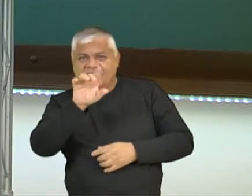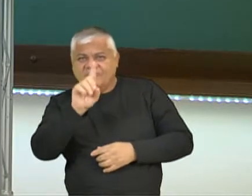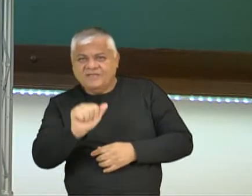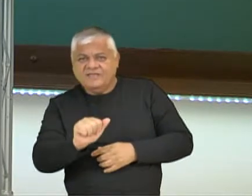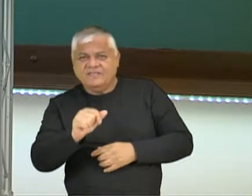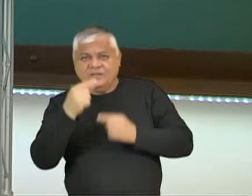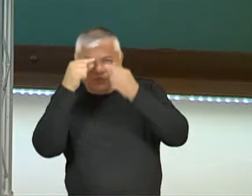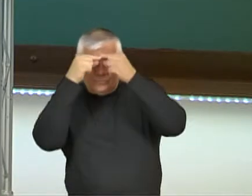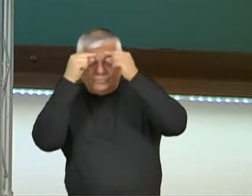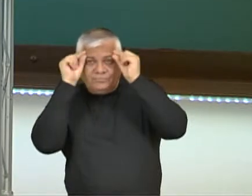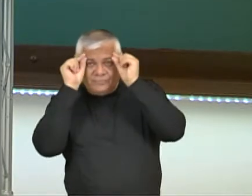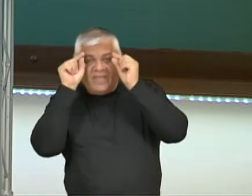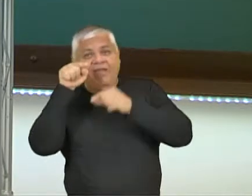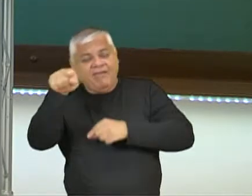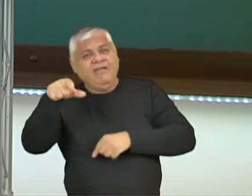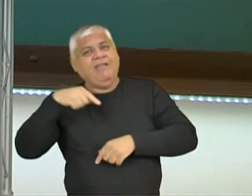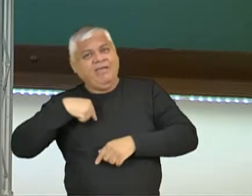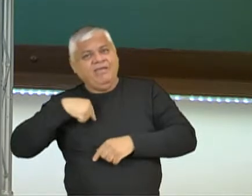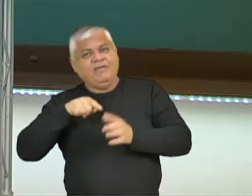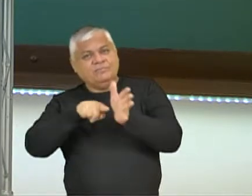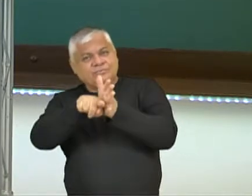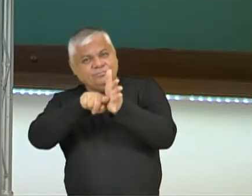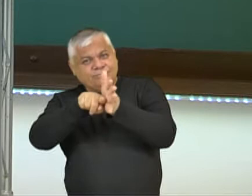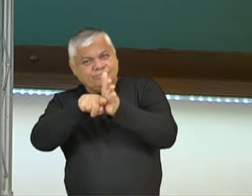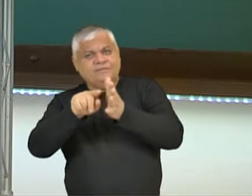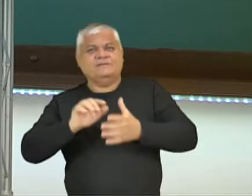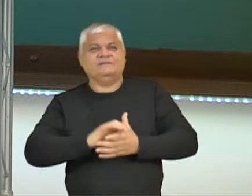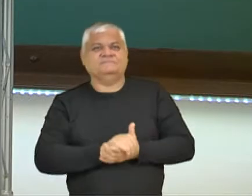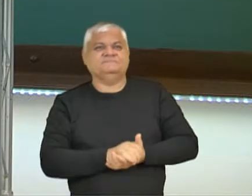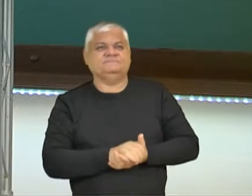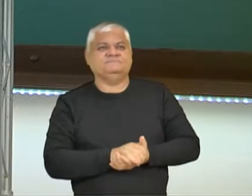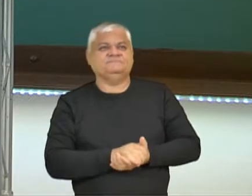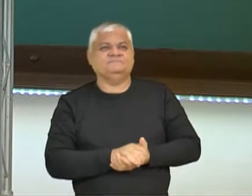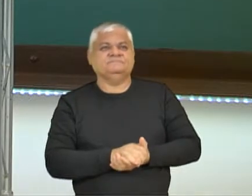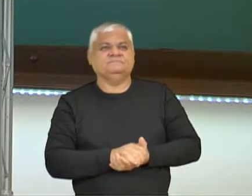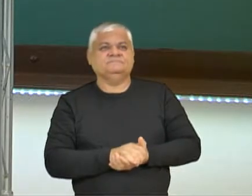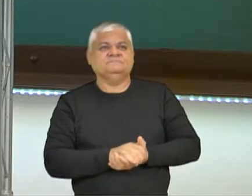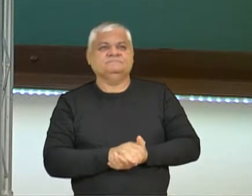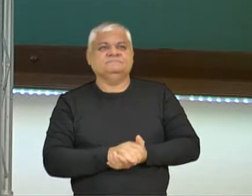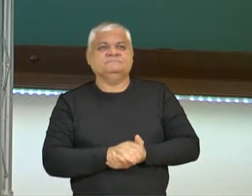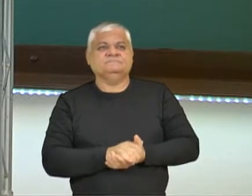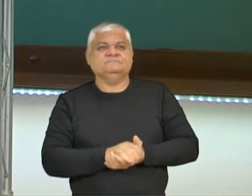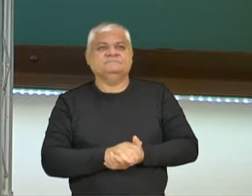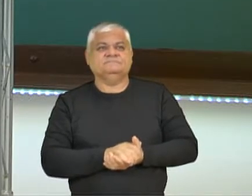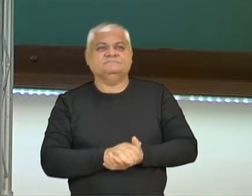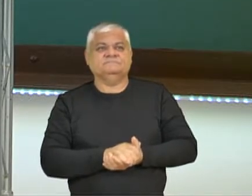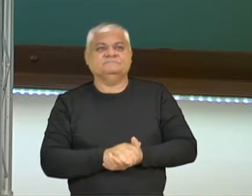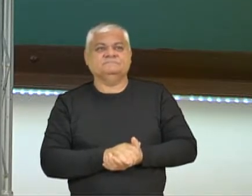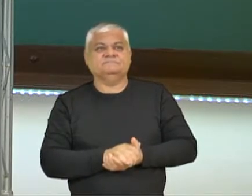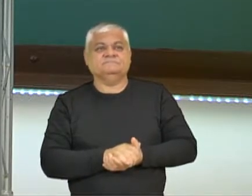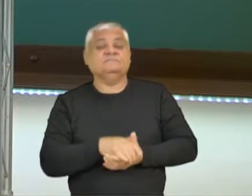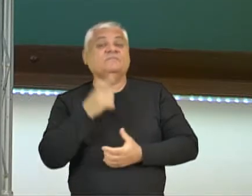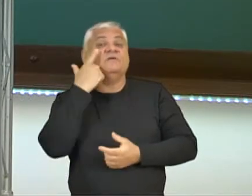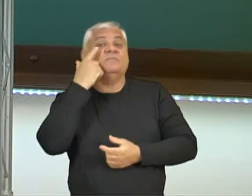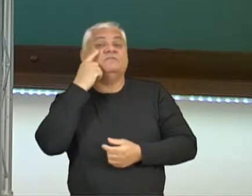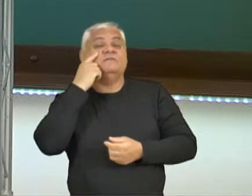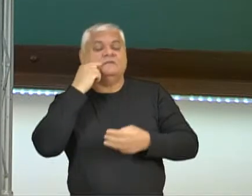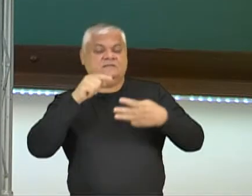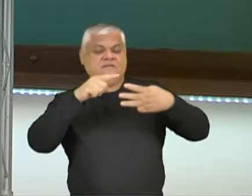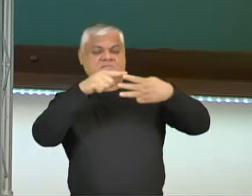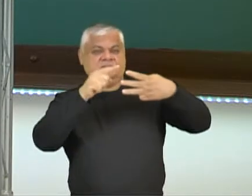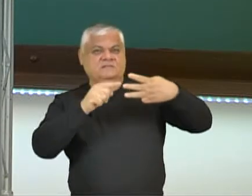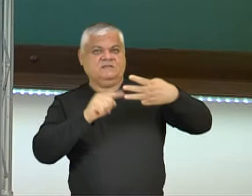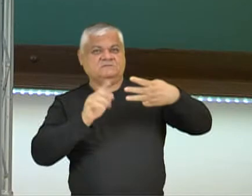pode dar um Google e pesquisar um pouquinho, ok? Top 3, vamos ver os top 3